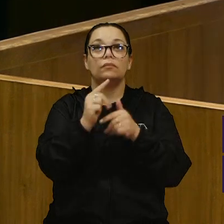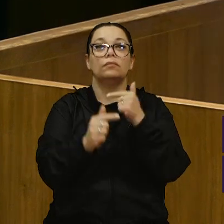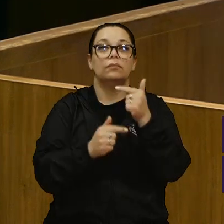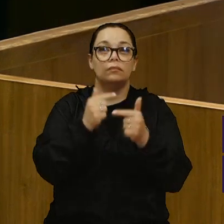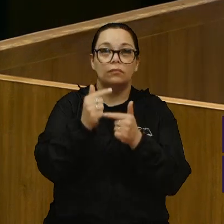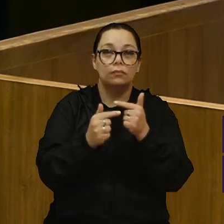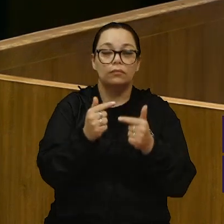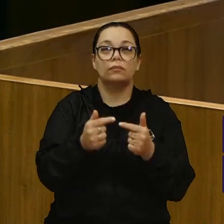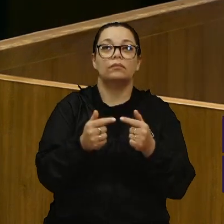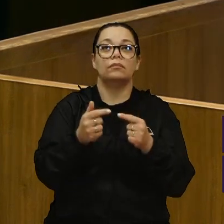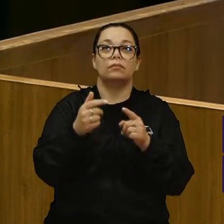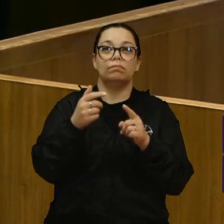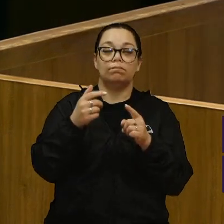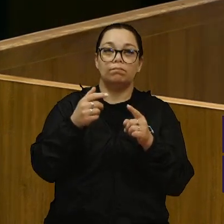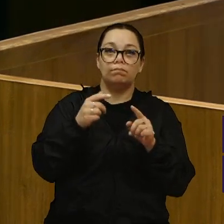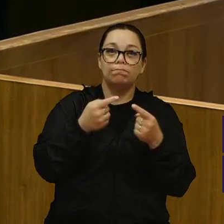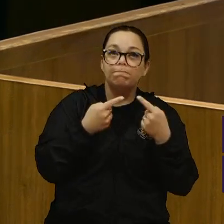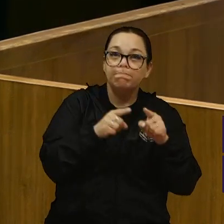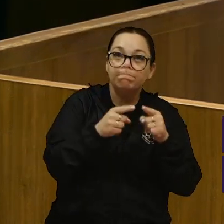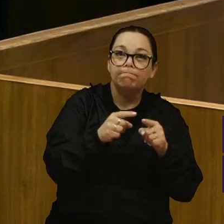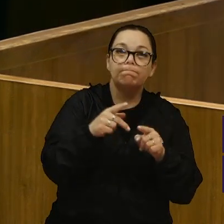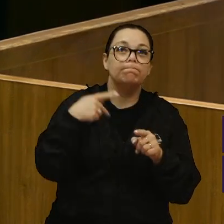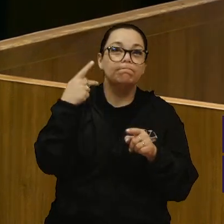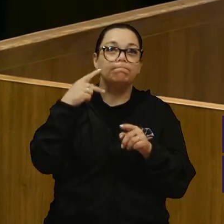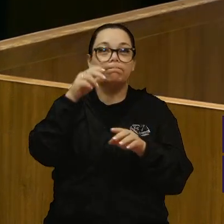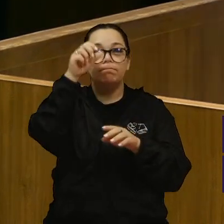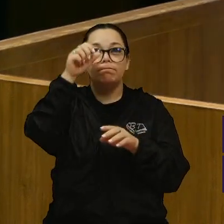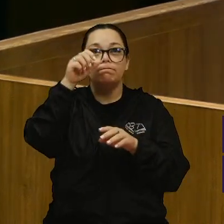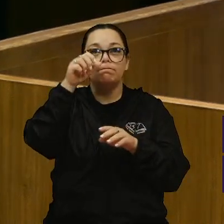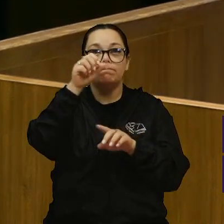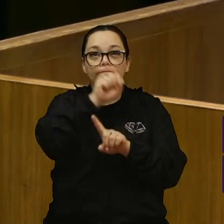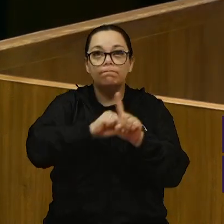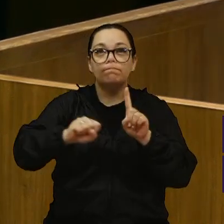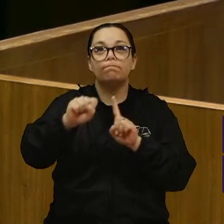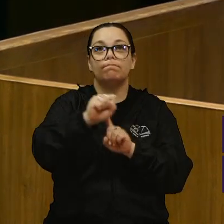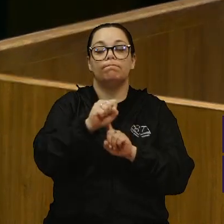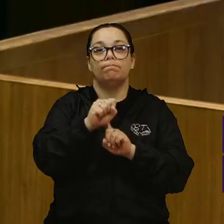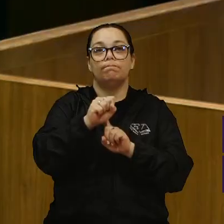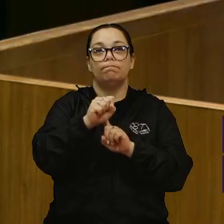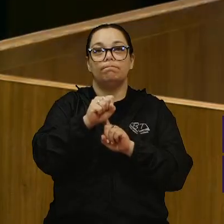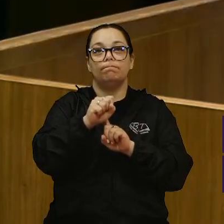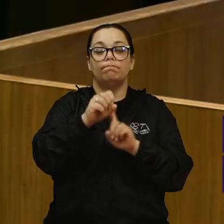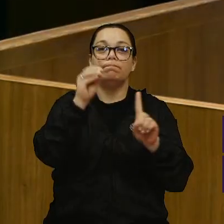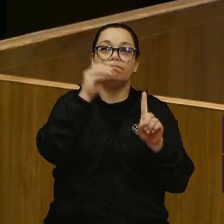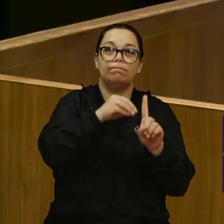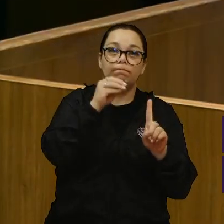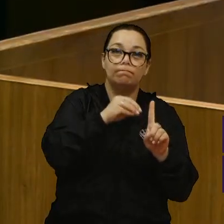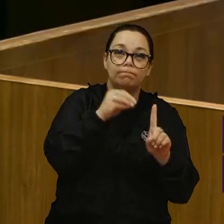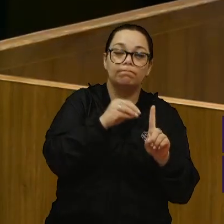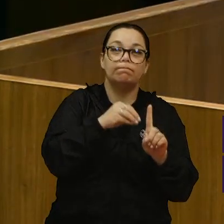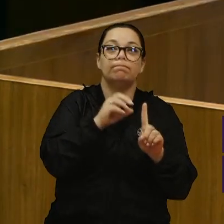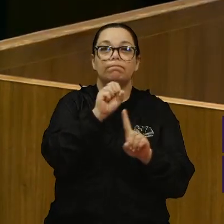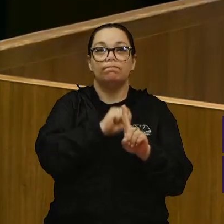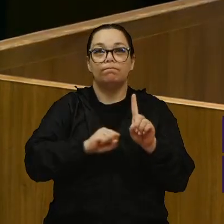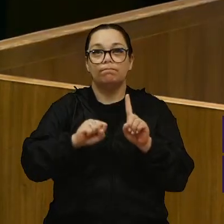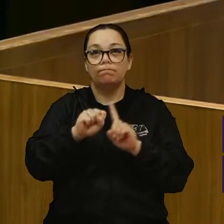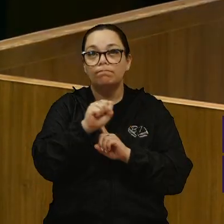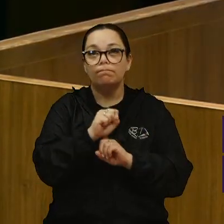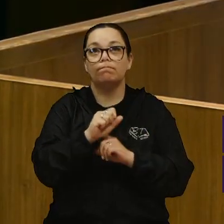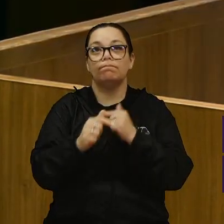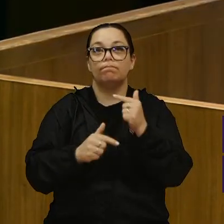teve intervenções em políticas públicas sociais, pessoas em vulnerabilidade, risco social,